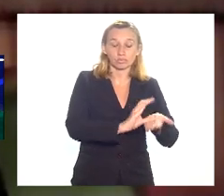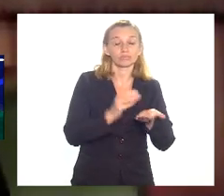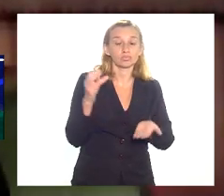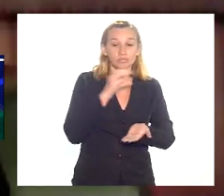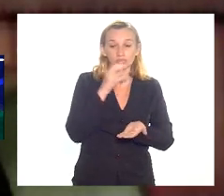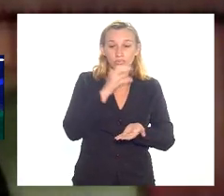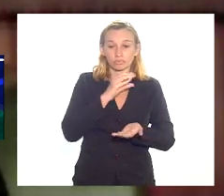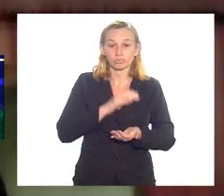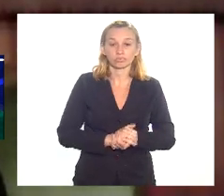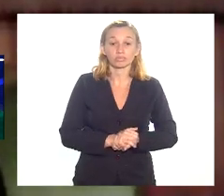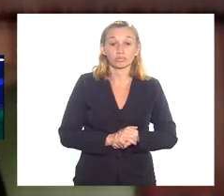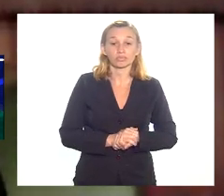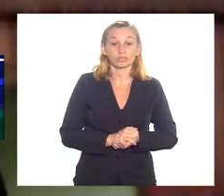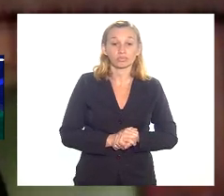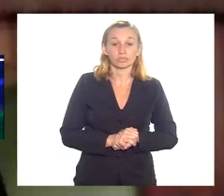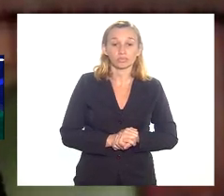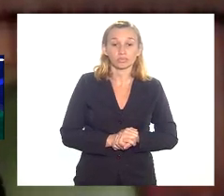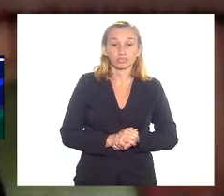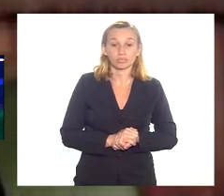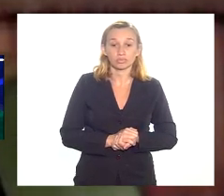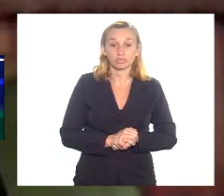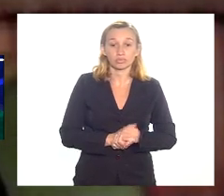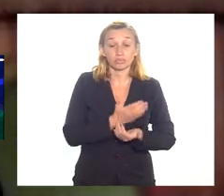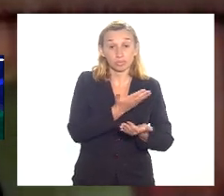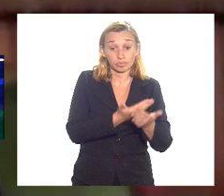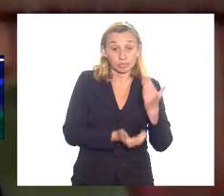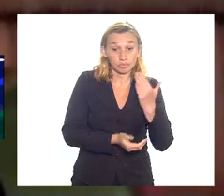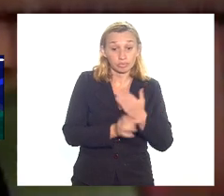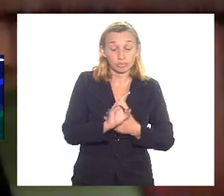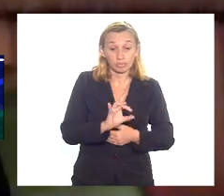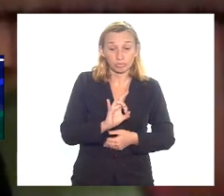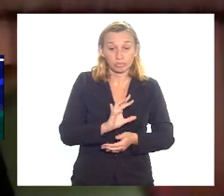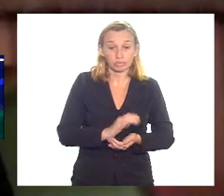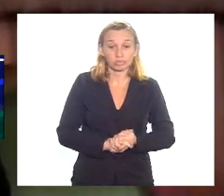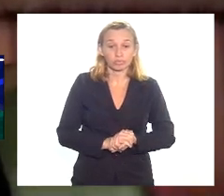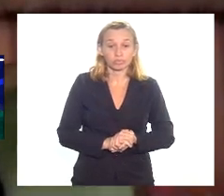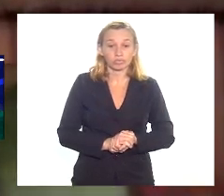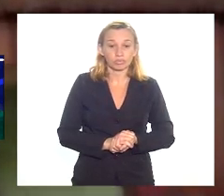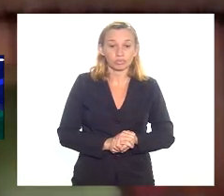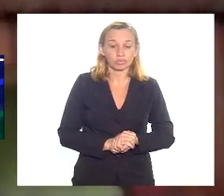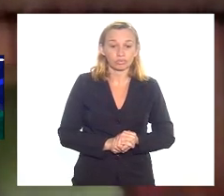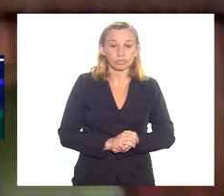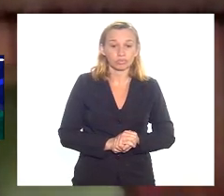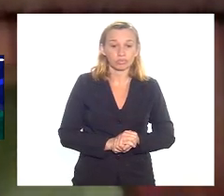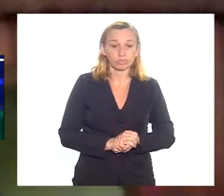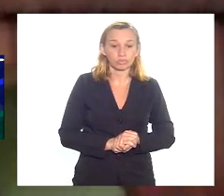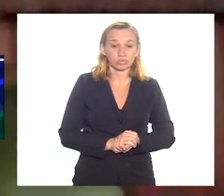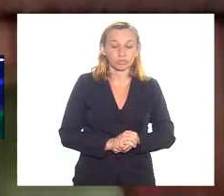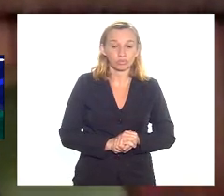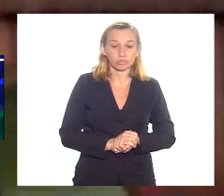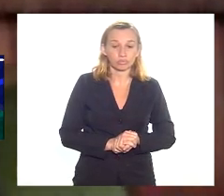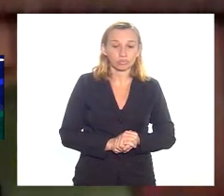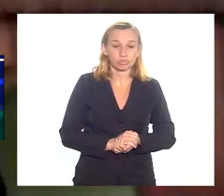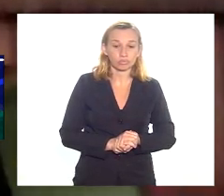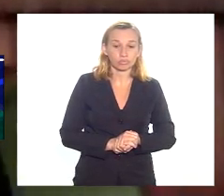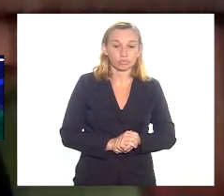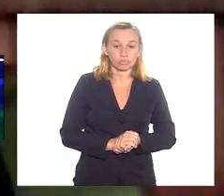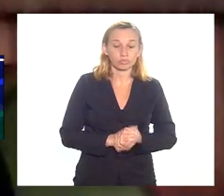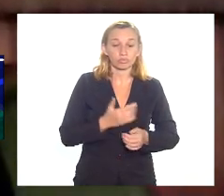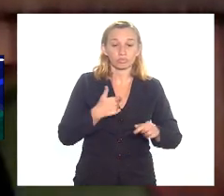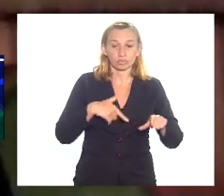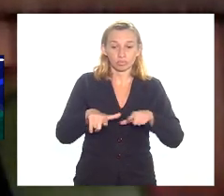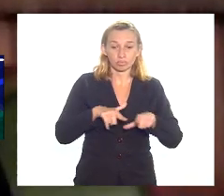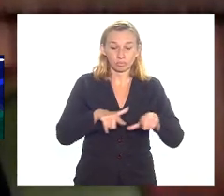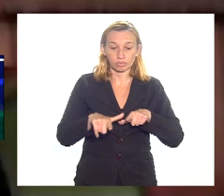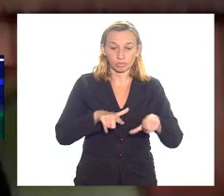emergencial, sendo perdendo apenas para os auxiliares de agropecuária, ou seja, o